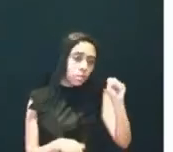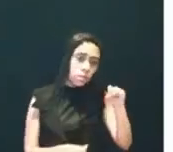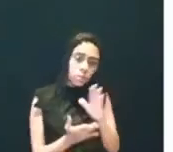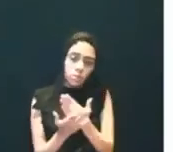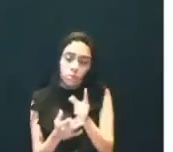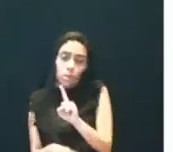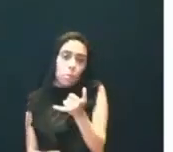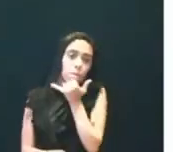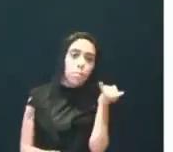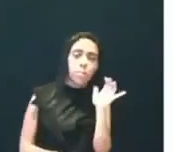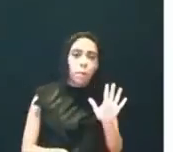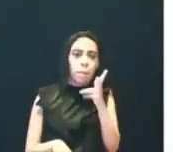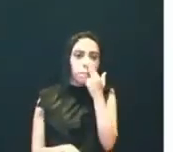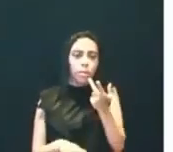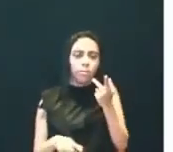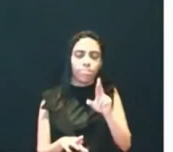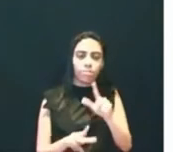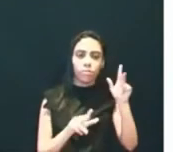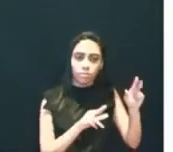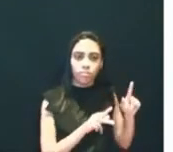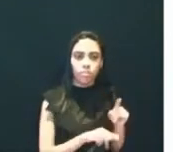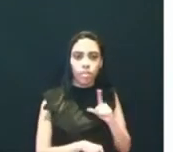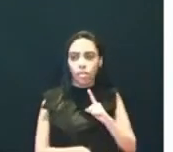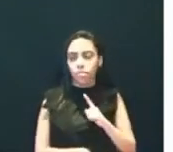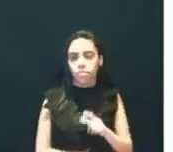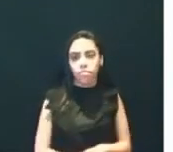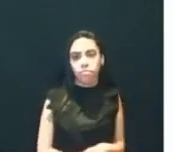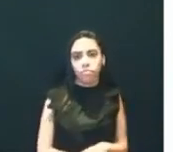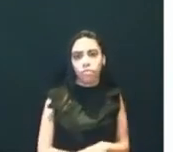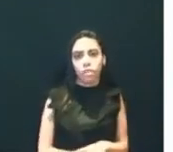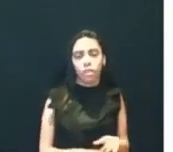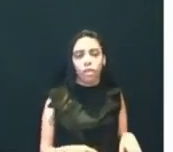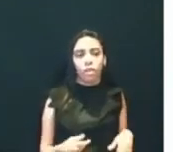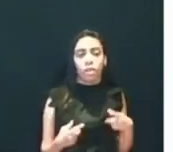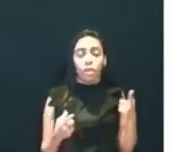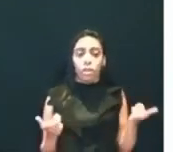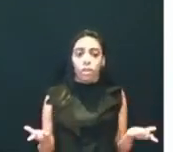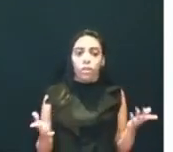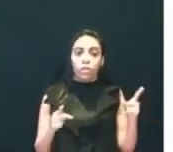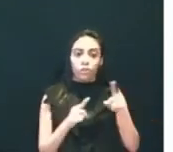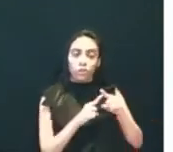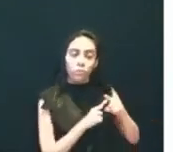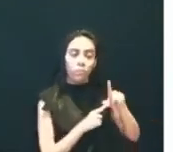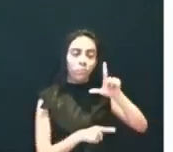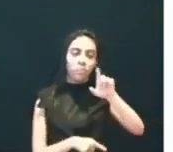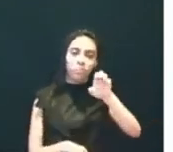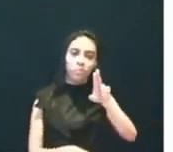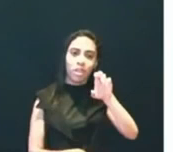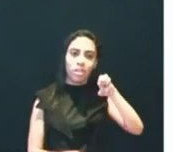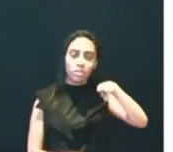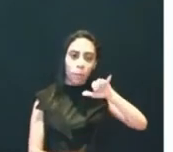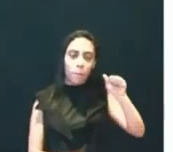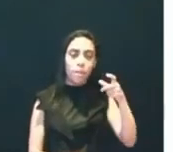uma revolução dentro do tratamento da LLA. E na leucemia linfóide crônica, também novas